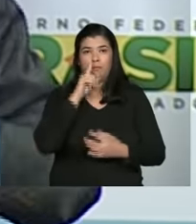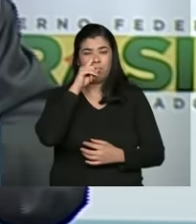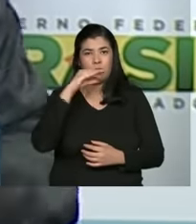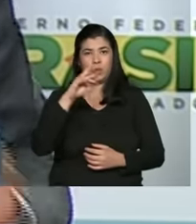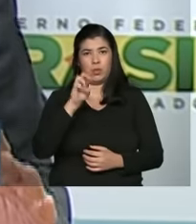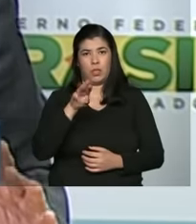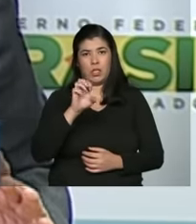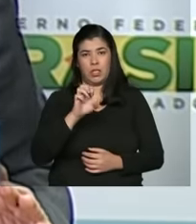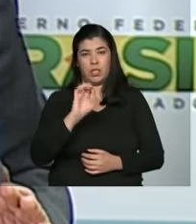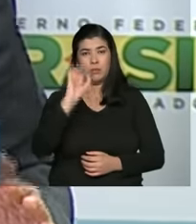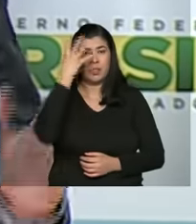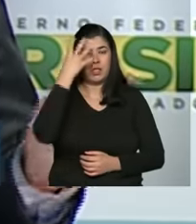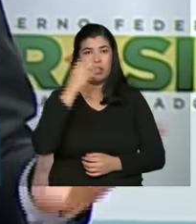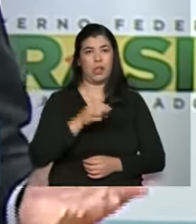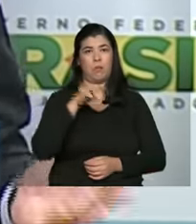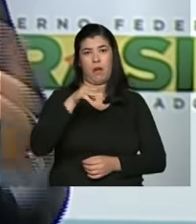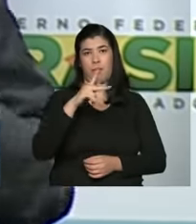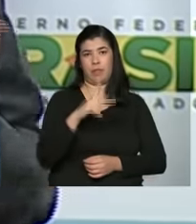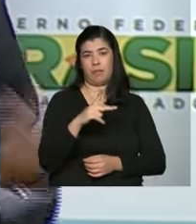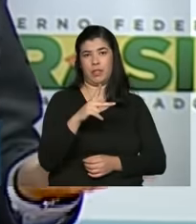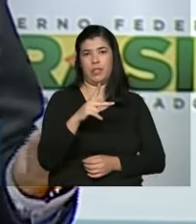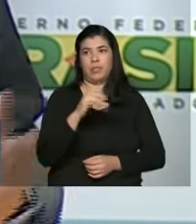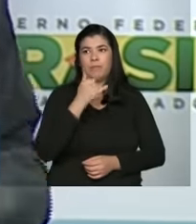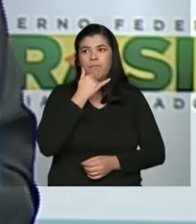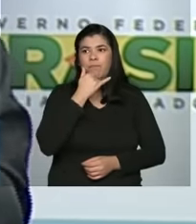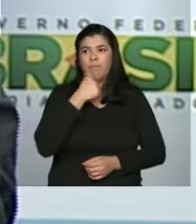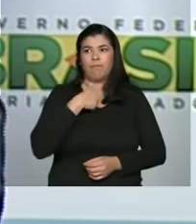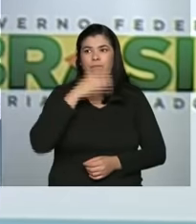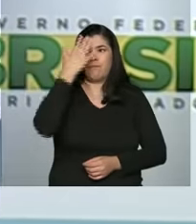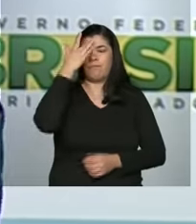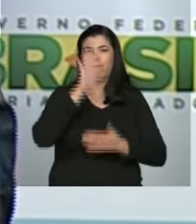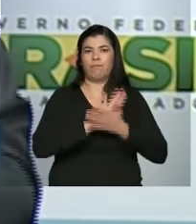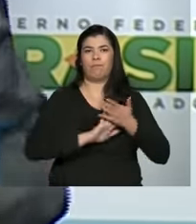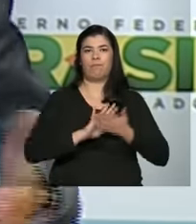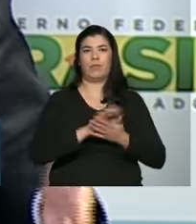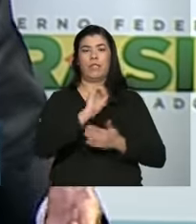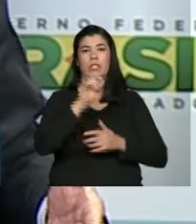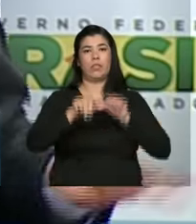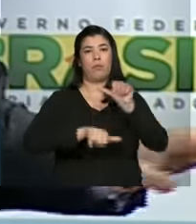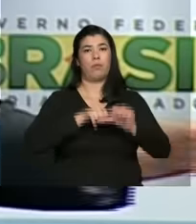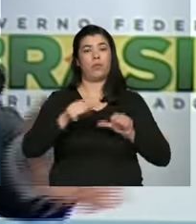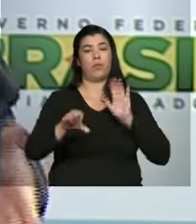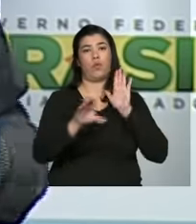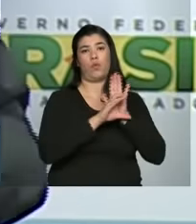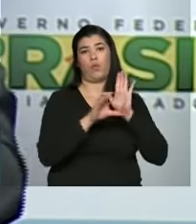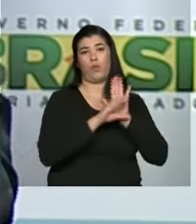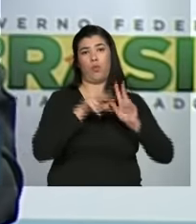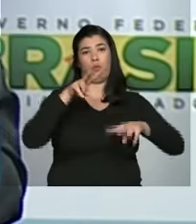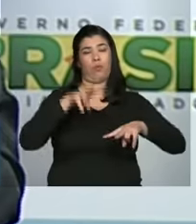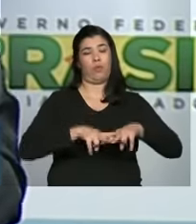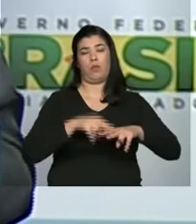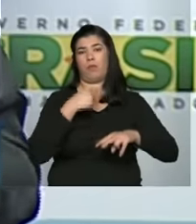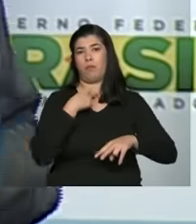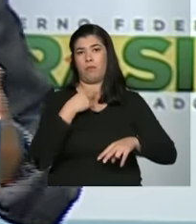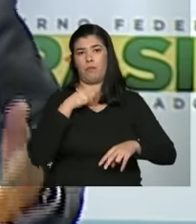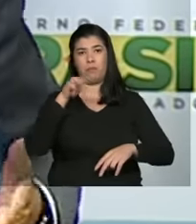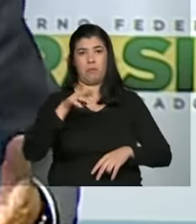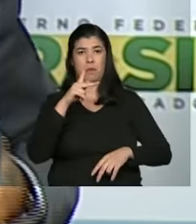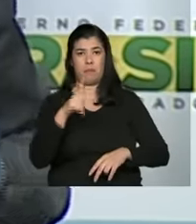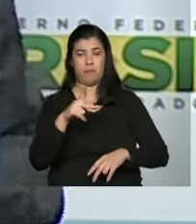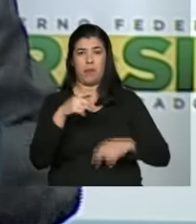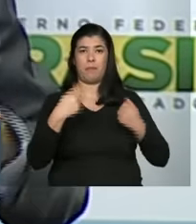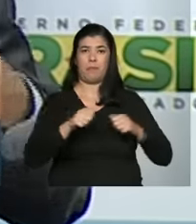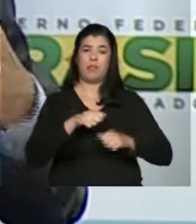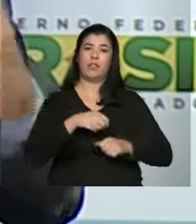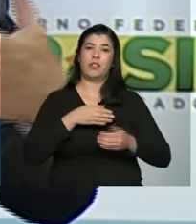Medida Provisória rapidamente e aí eu fui descobrir que eu não sabia né que no caso de mudanças do Código Penal não pode ser por Medida Provisória tem que ser por projeto de